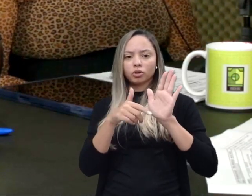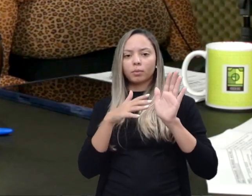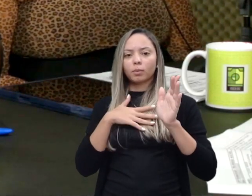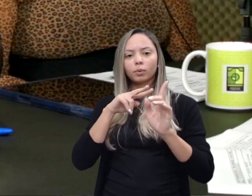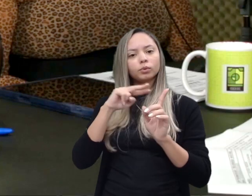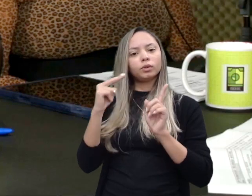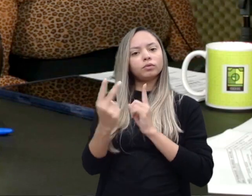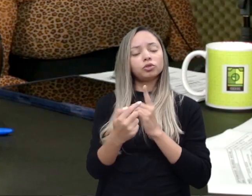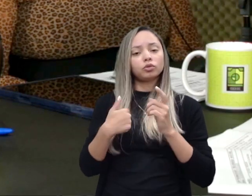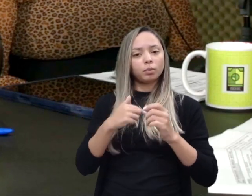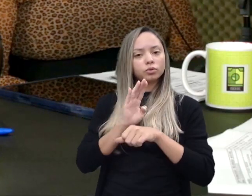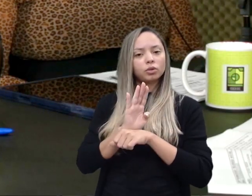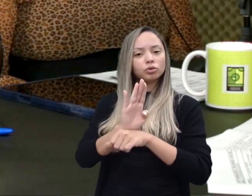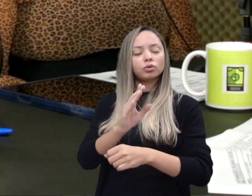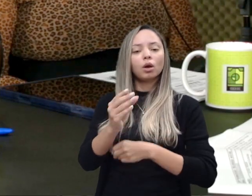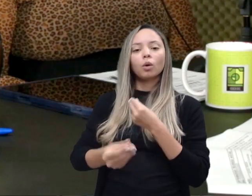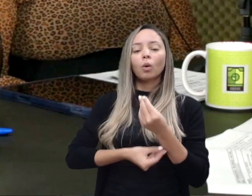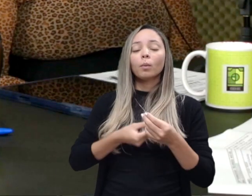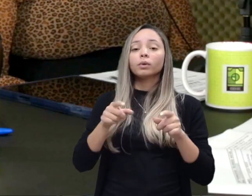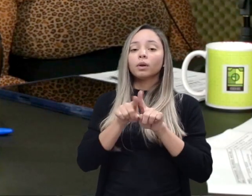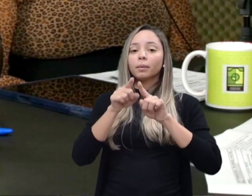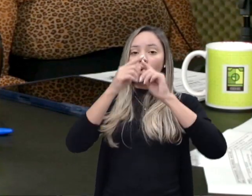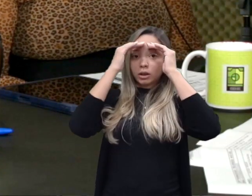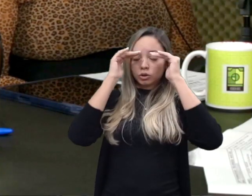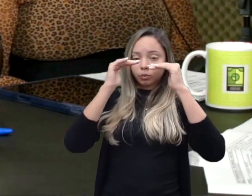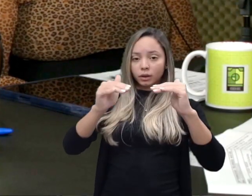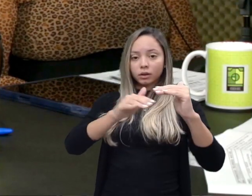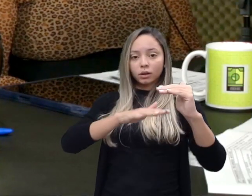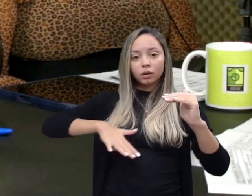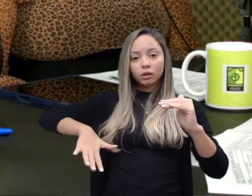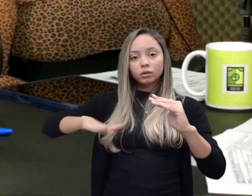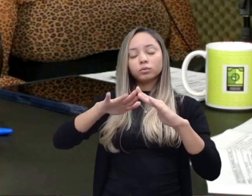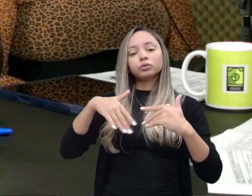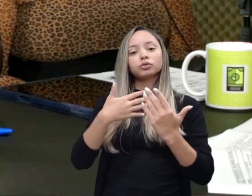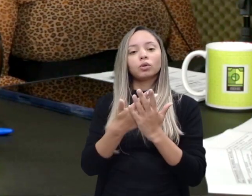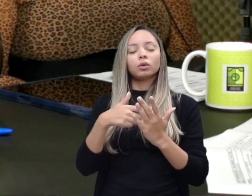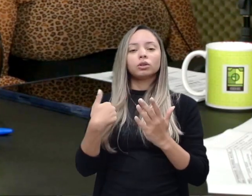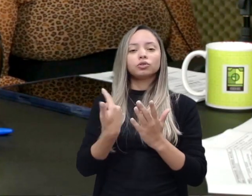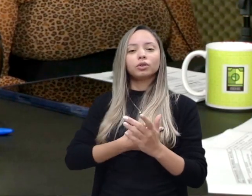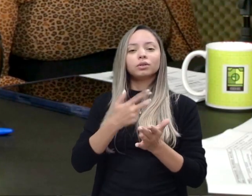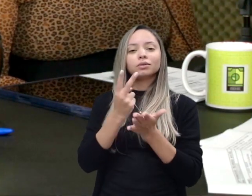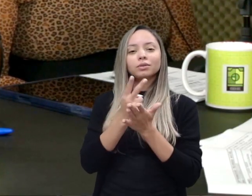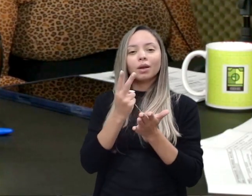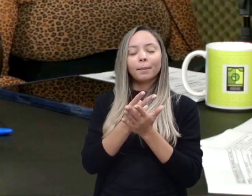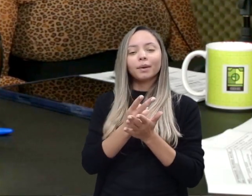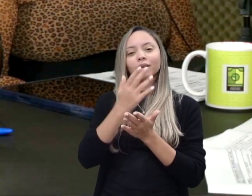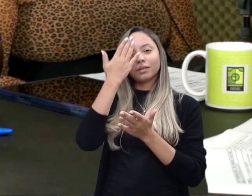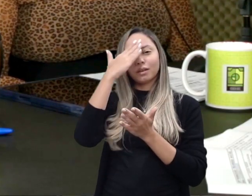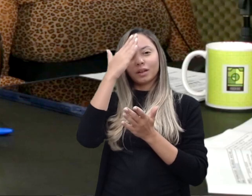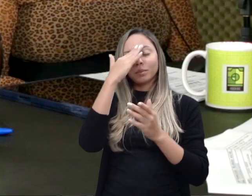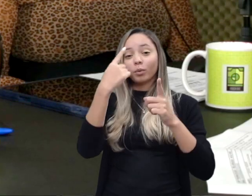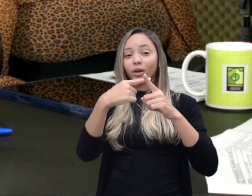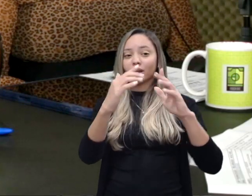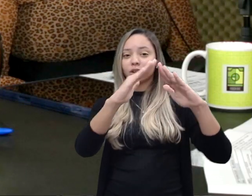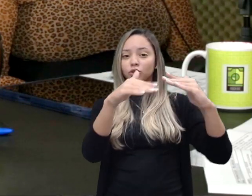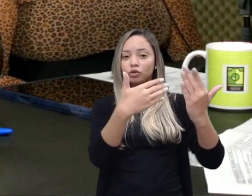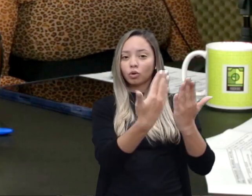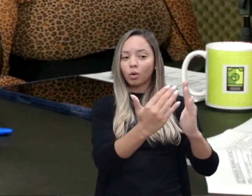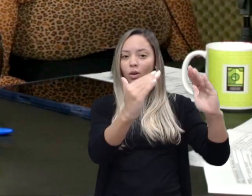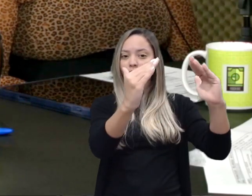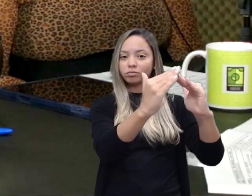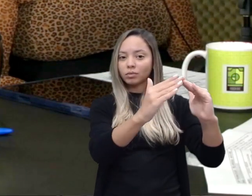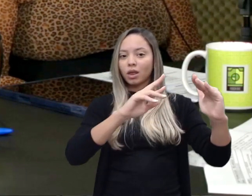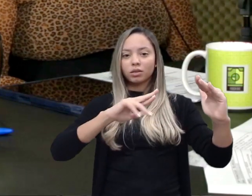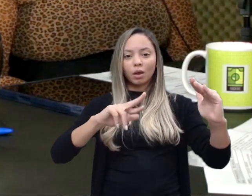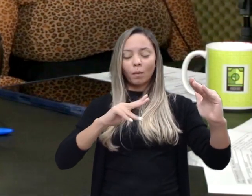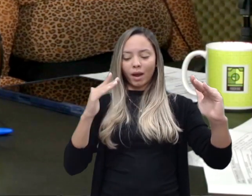ajudar aqui, sabe? Respeitando muito o espaço da escola, a gente tem que ter isso muito em mente, assim, não é a nossa casa. Professor é soberano,